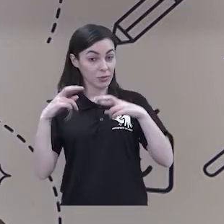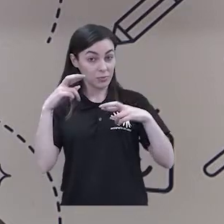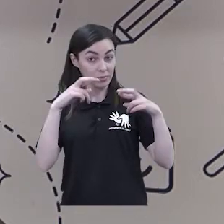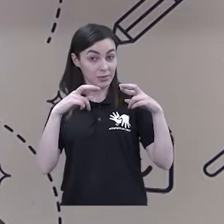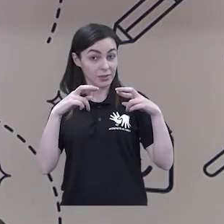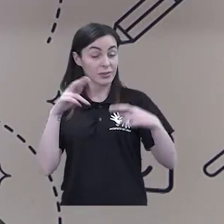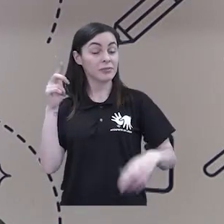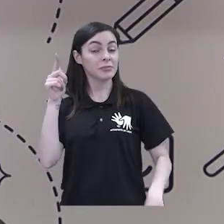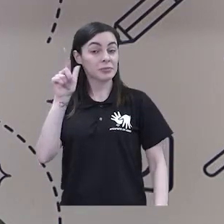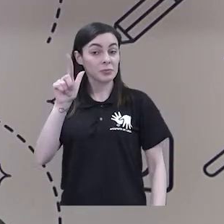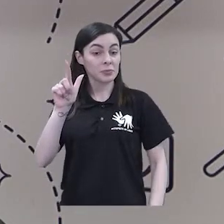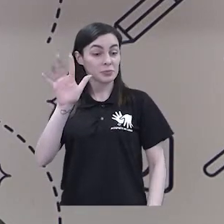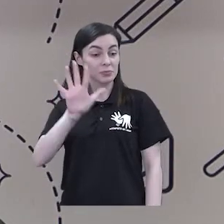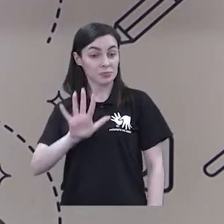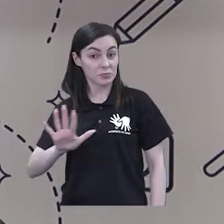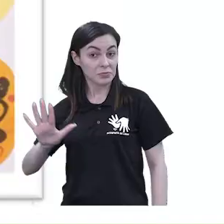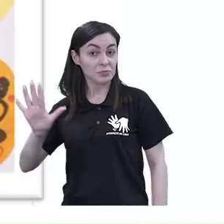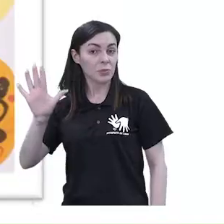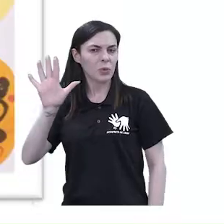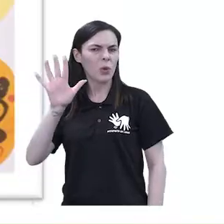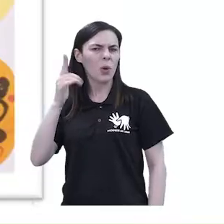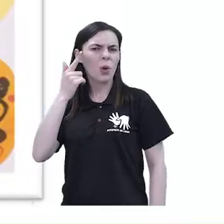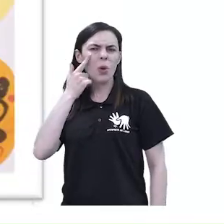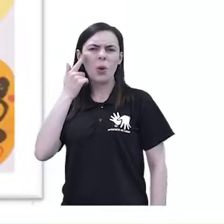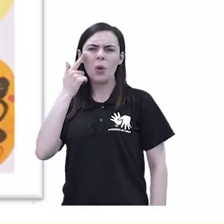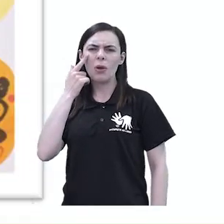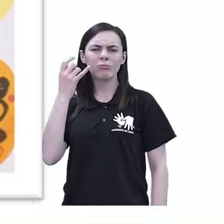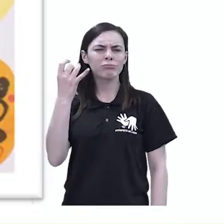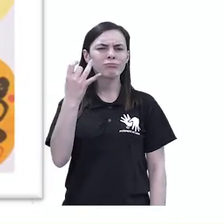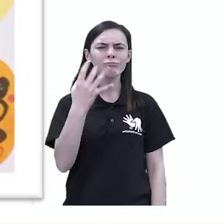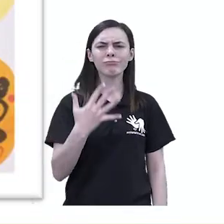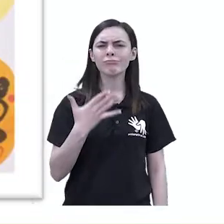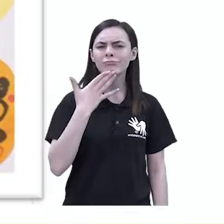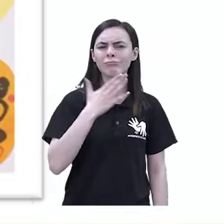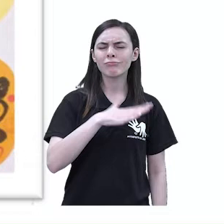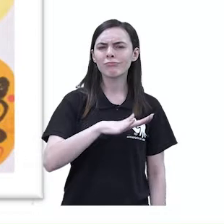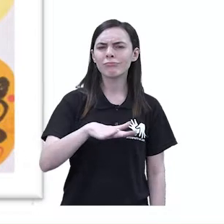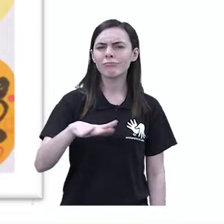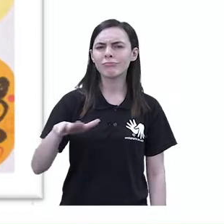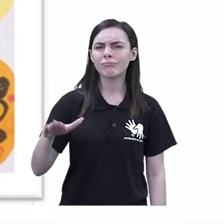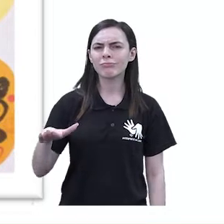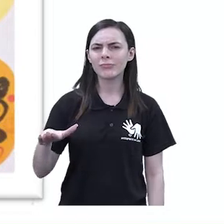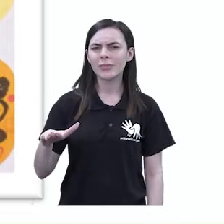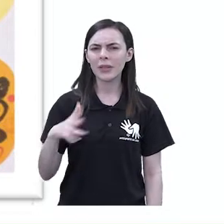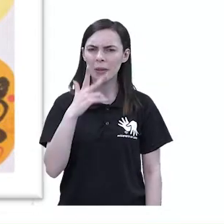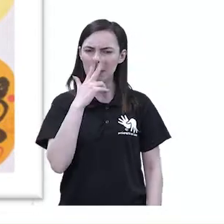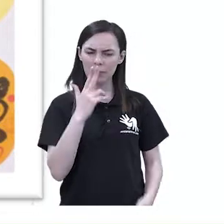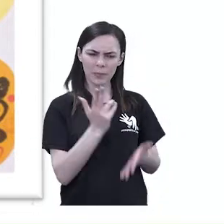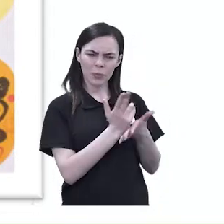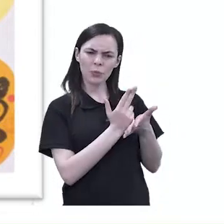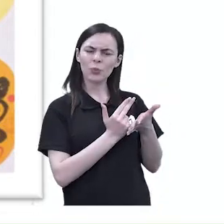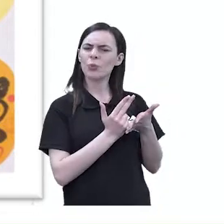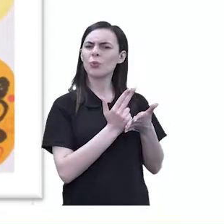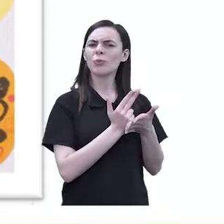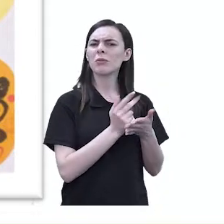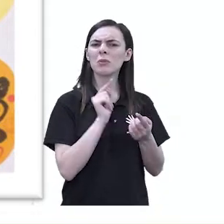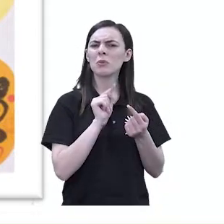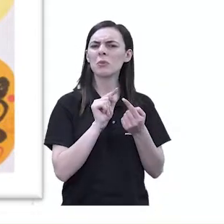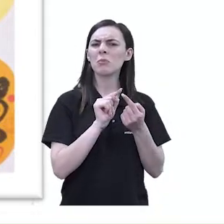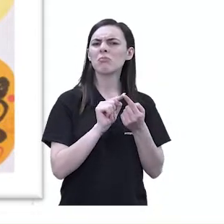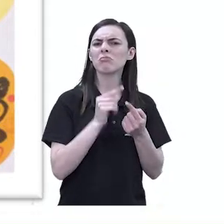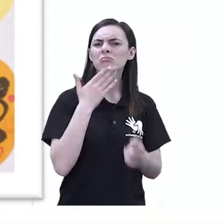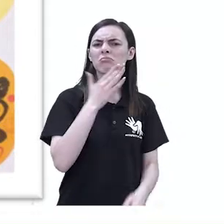mais esta ilustração. Olha só quantas crianças! Por que será que o ilustrador